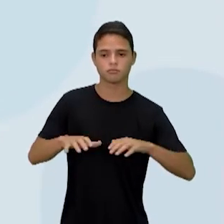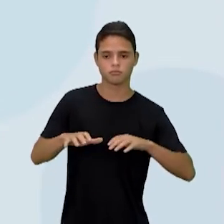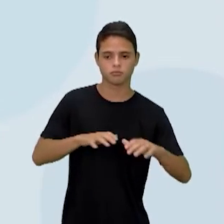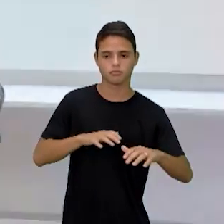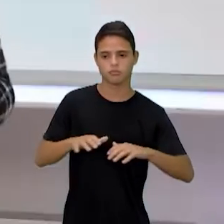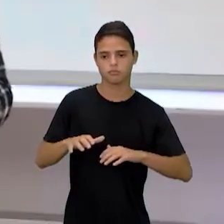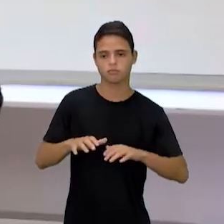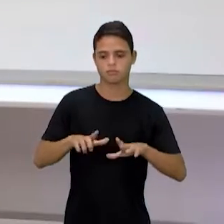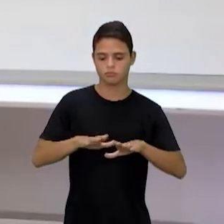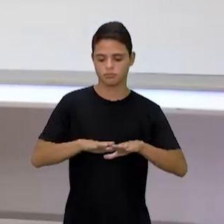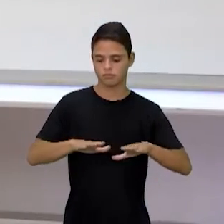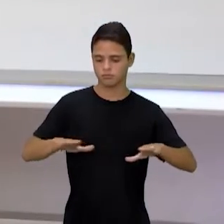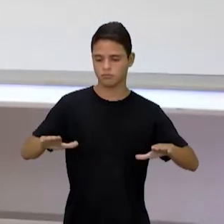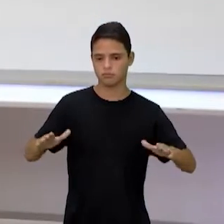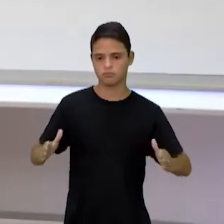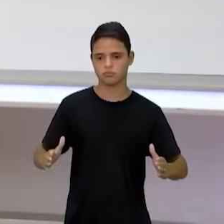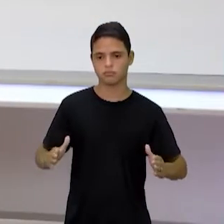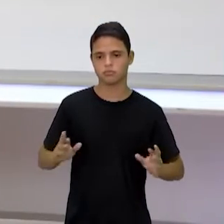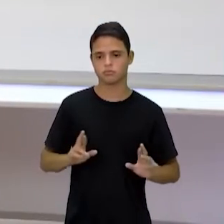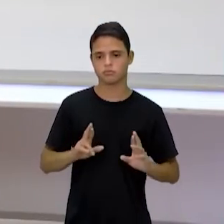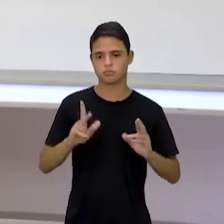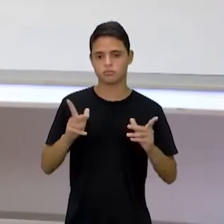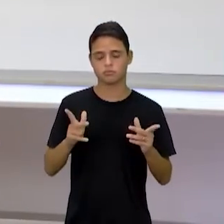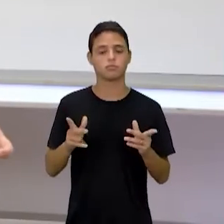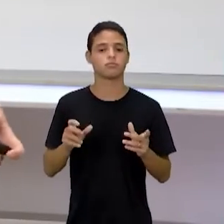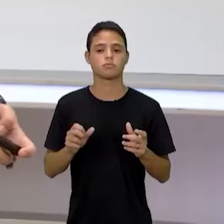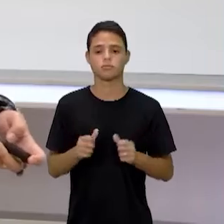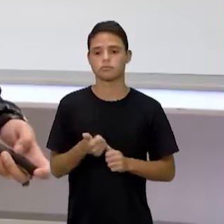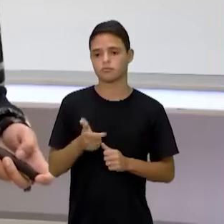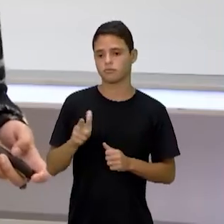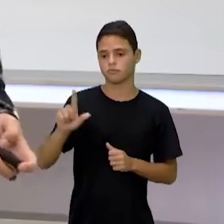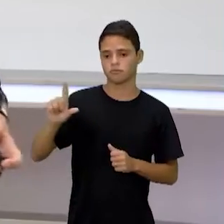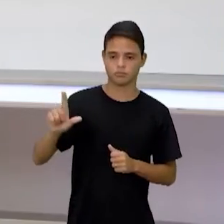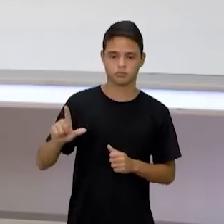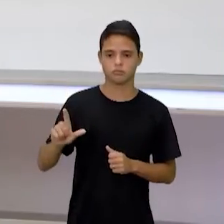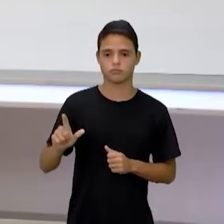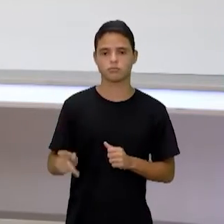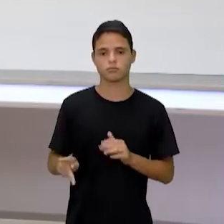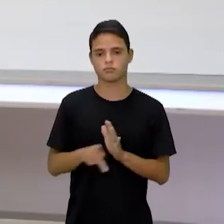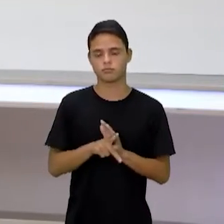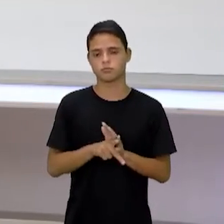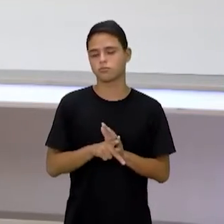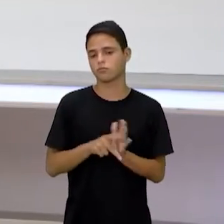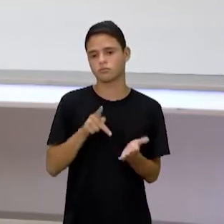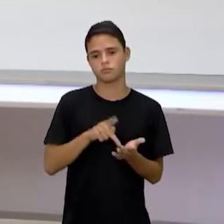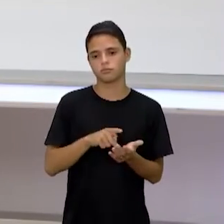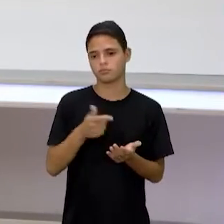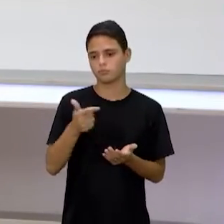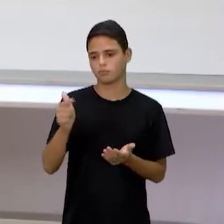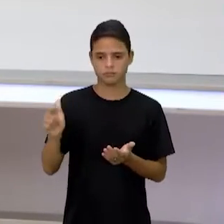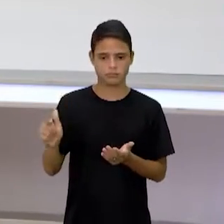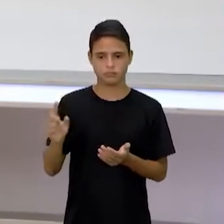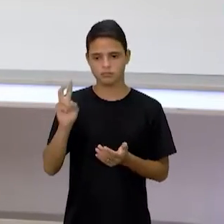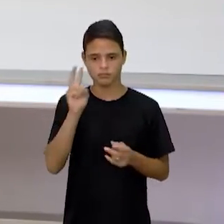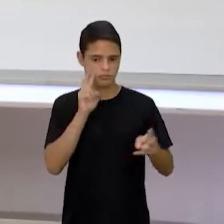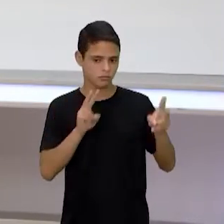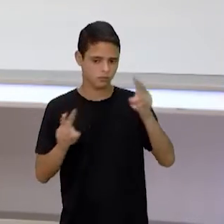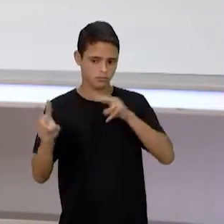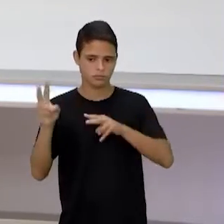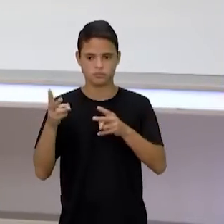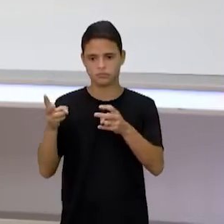palco, né, que são totalmente diferentes de outras estéticas teatrais, que não são realistas, a gente vê aí, né,